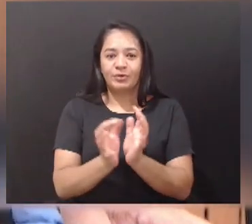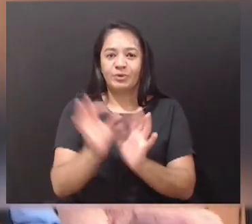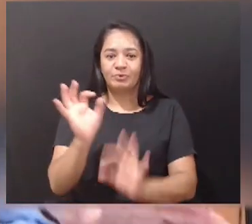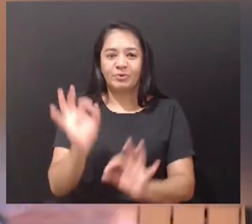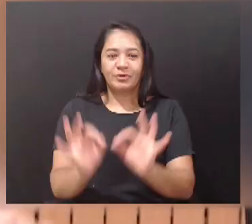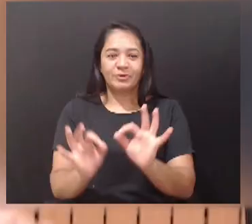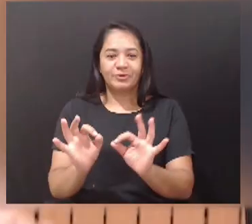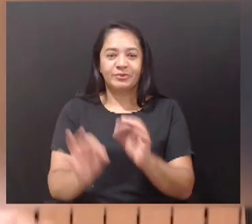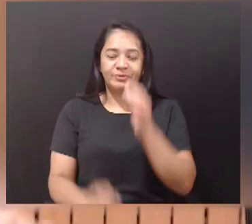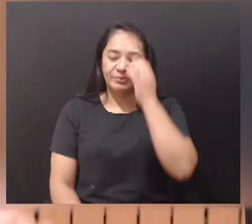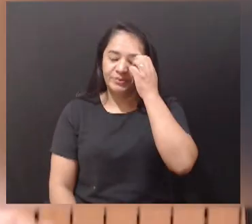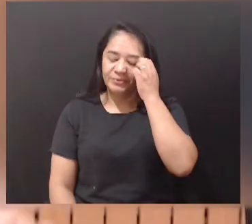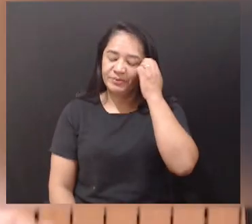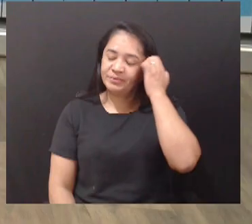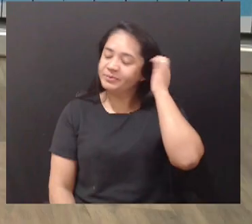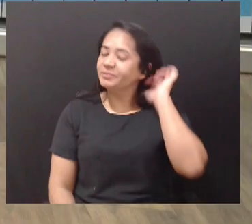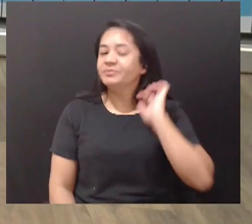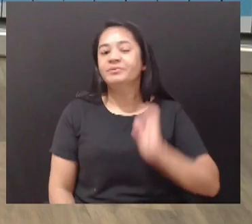Dom Pedro II.